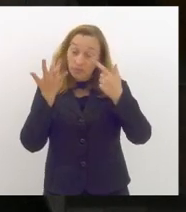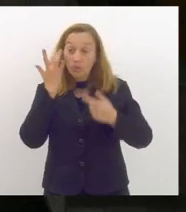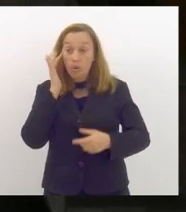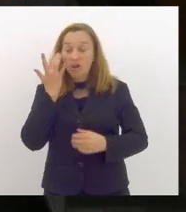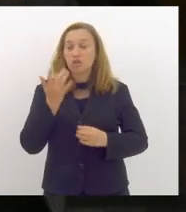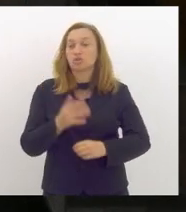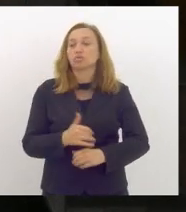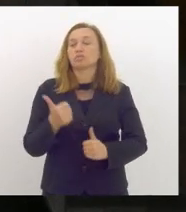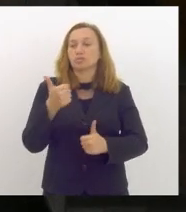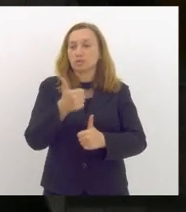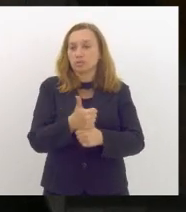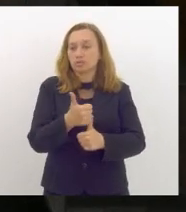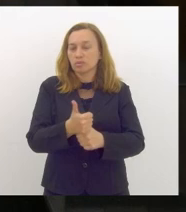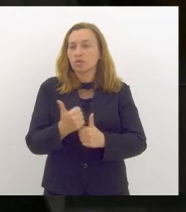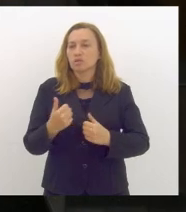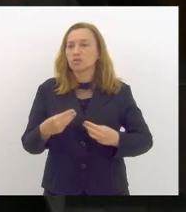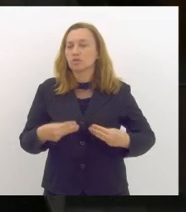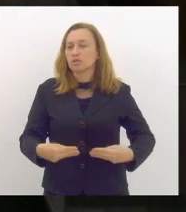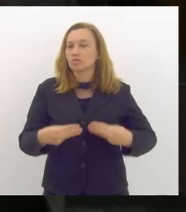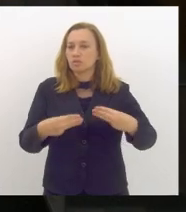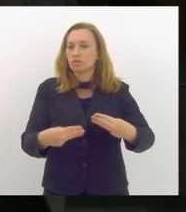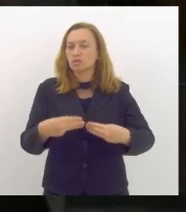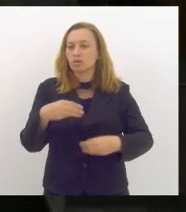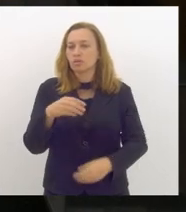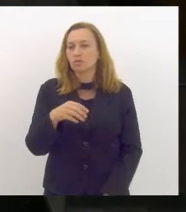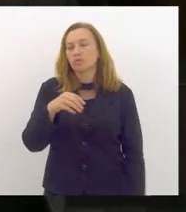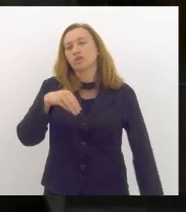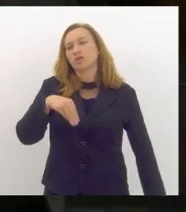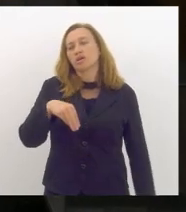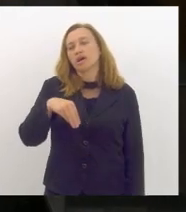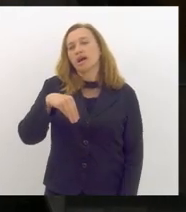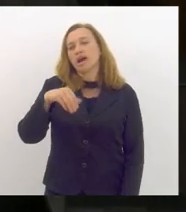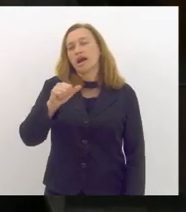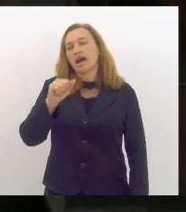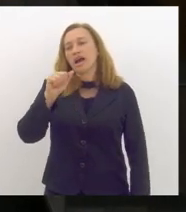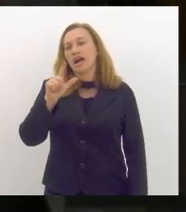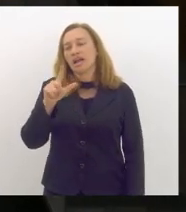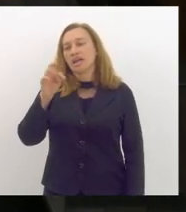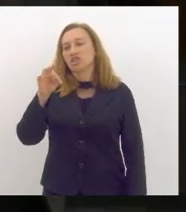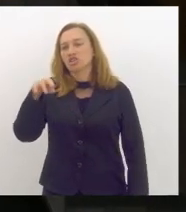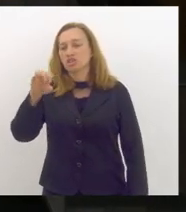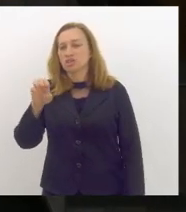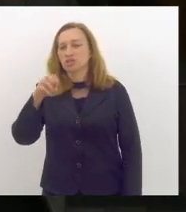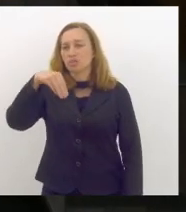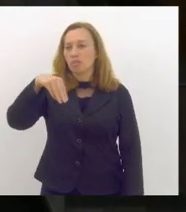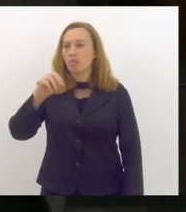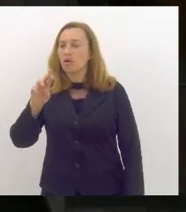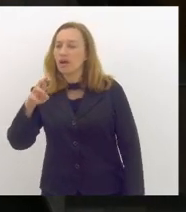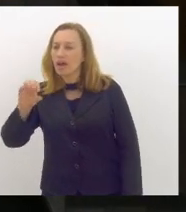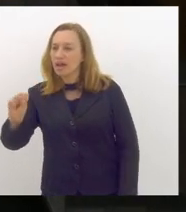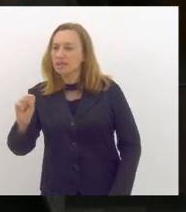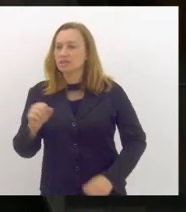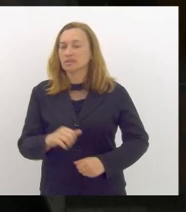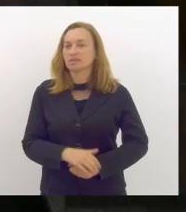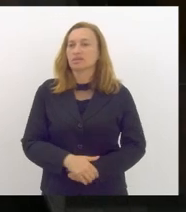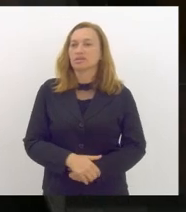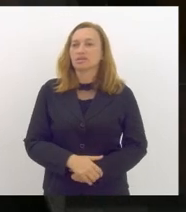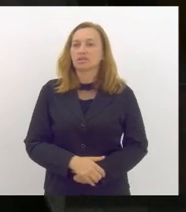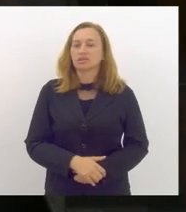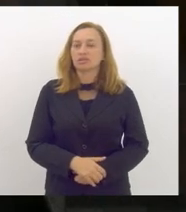tá posse do Ministro Alexandre Morais se console dor